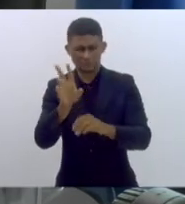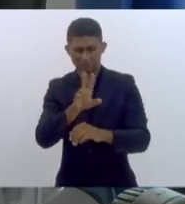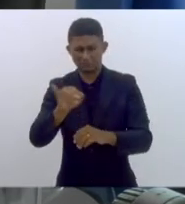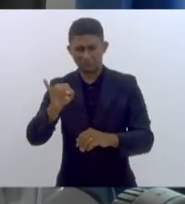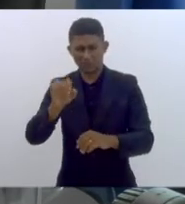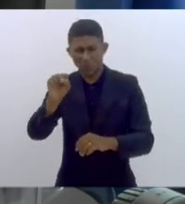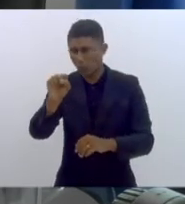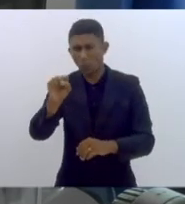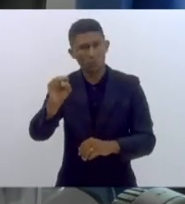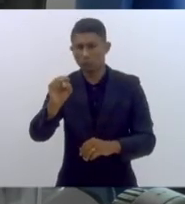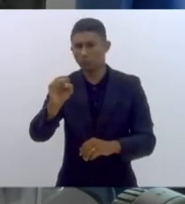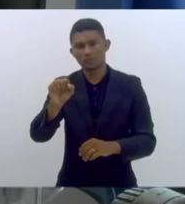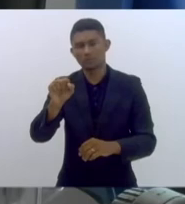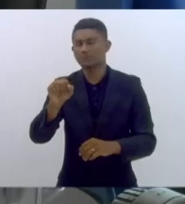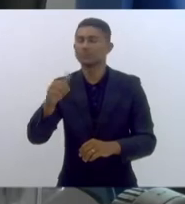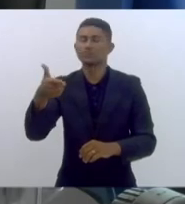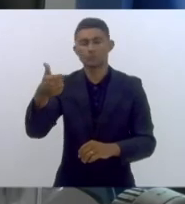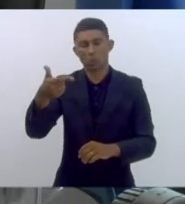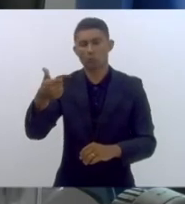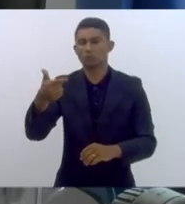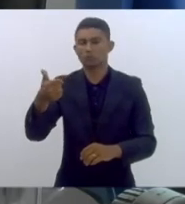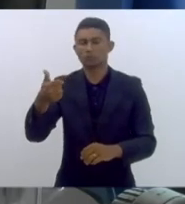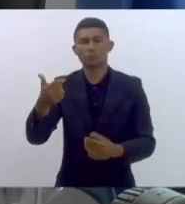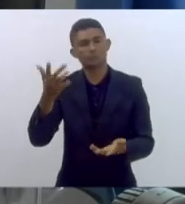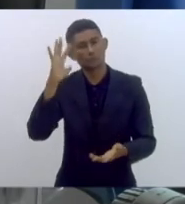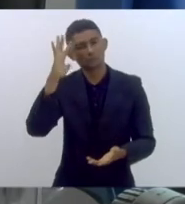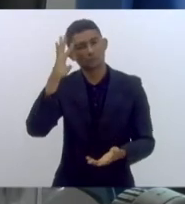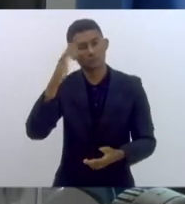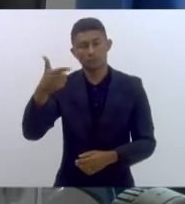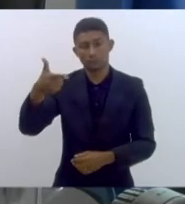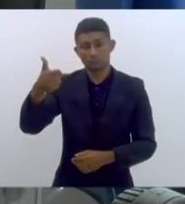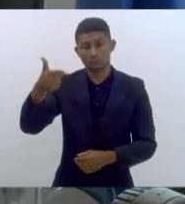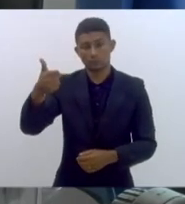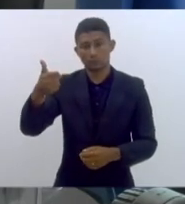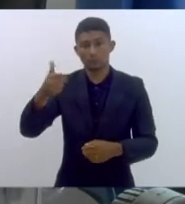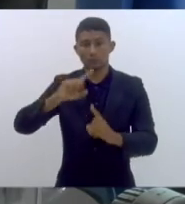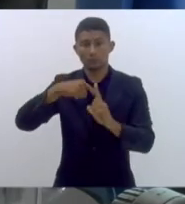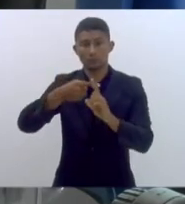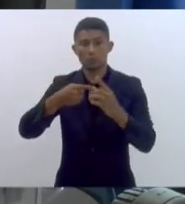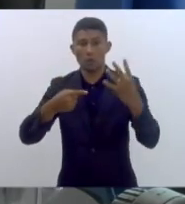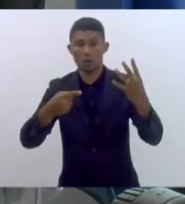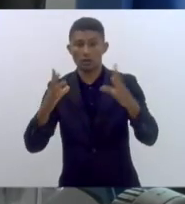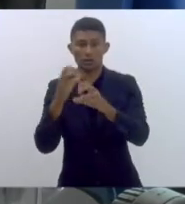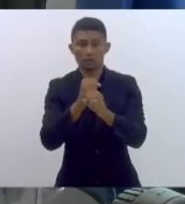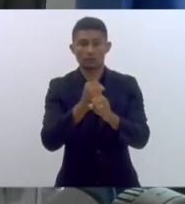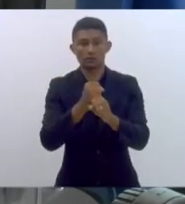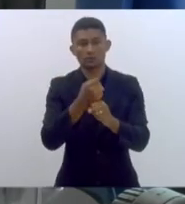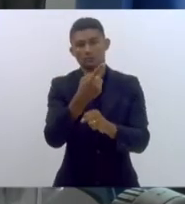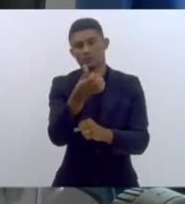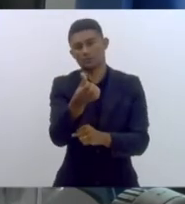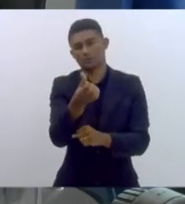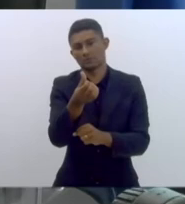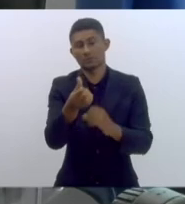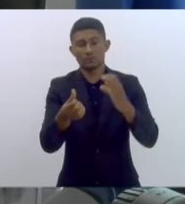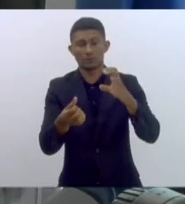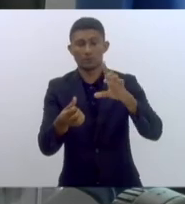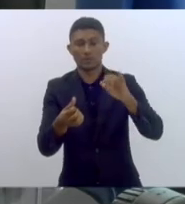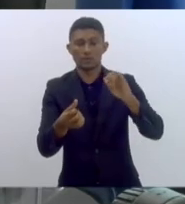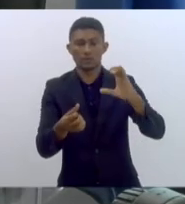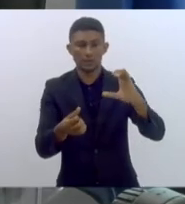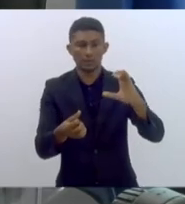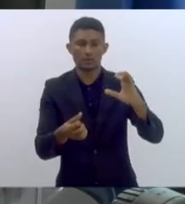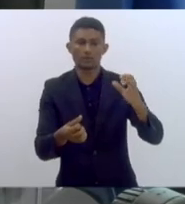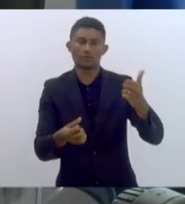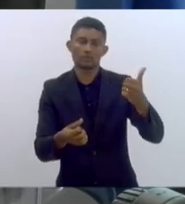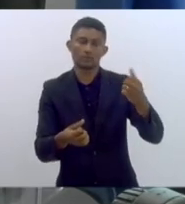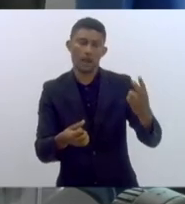12, pelo menos 12. 12 mais 4, 16. A Selic está 13 quebradinha. Né? É só fazer essa